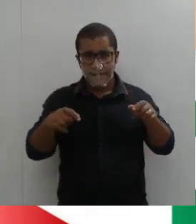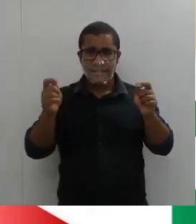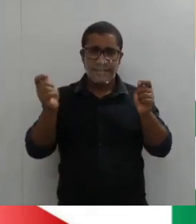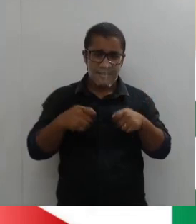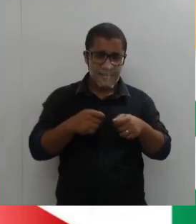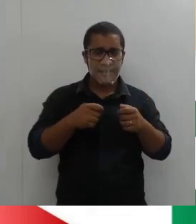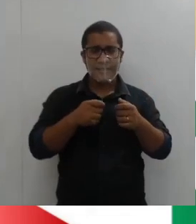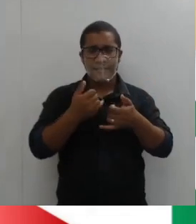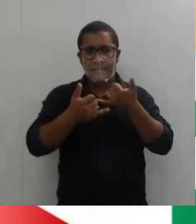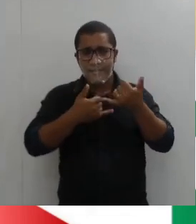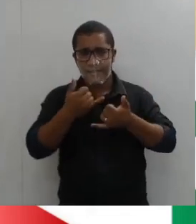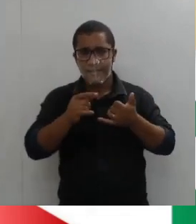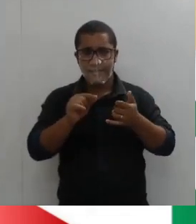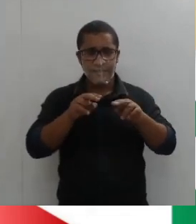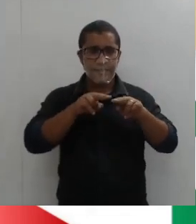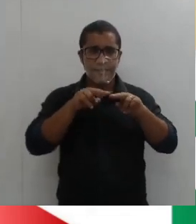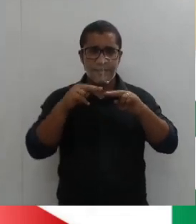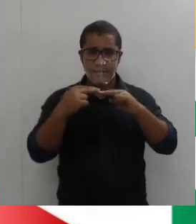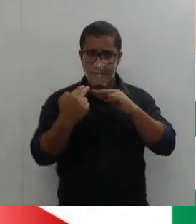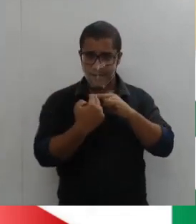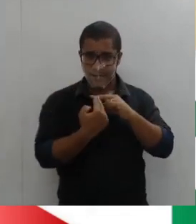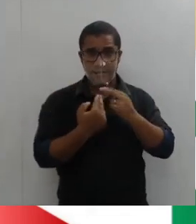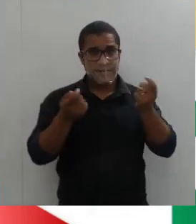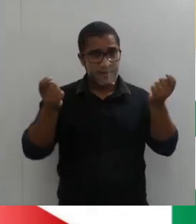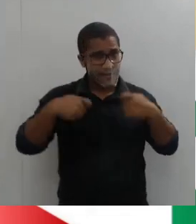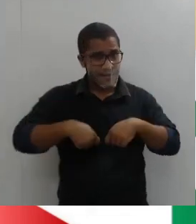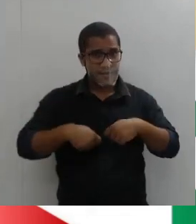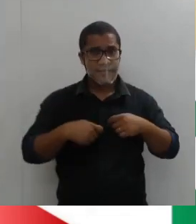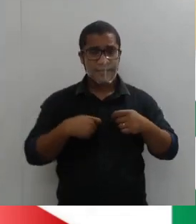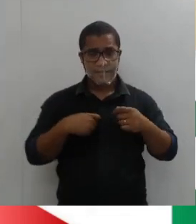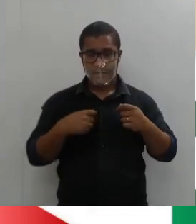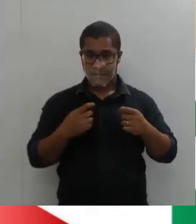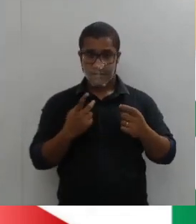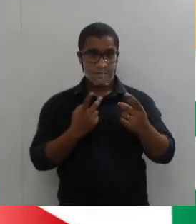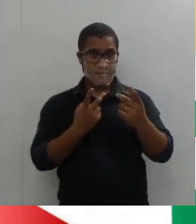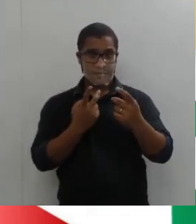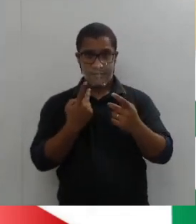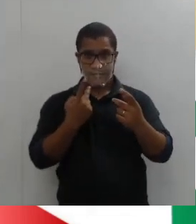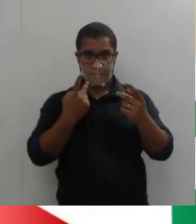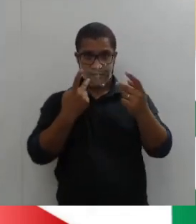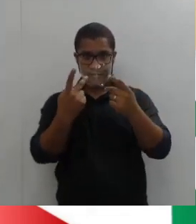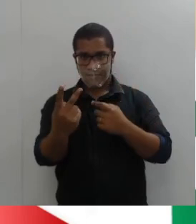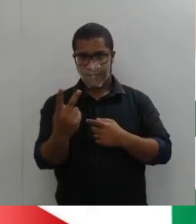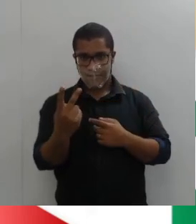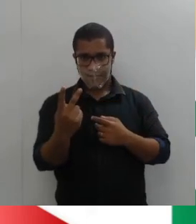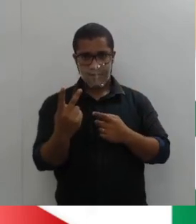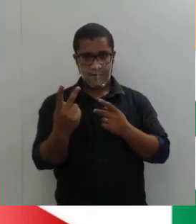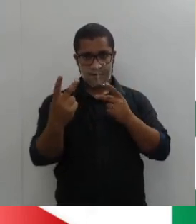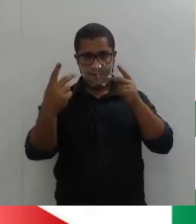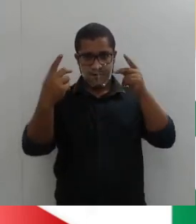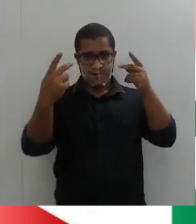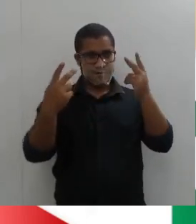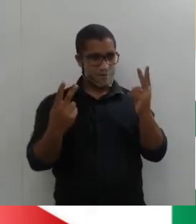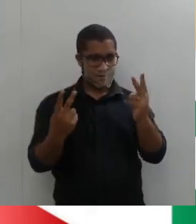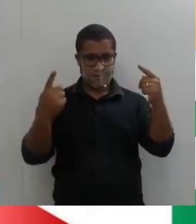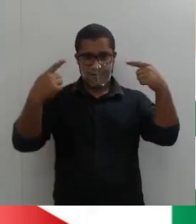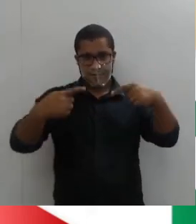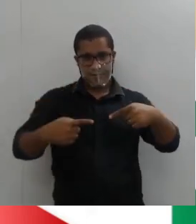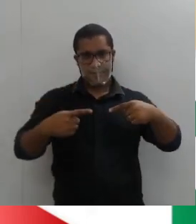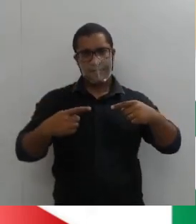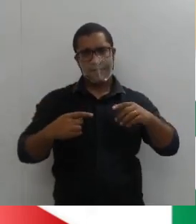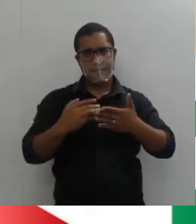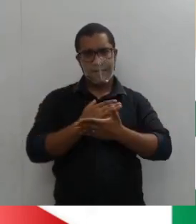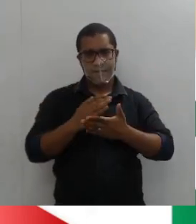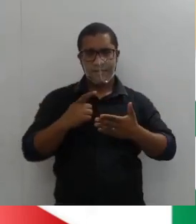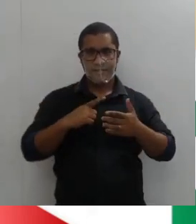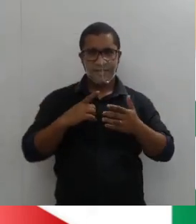pode jogar. É o dominó. A gente pode jogar uma dupla contra outra dupla. A gente pode jogar um tipo de joguinho